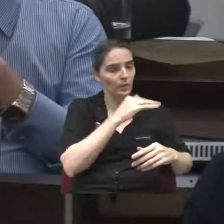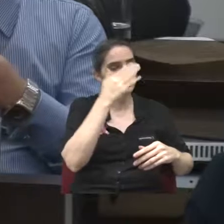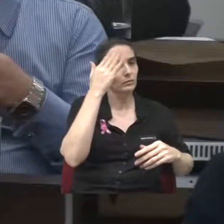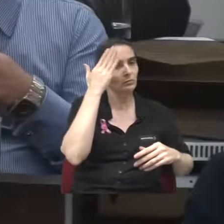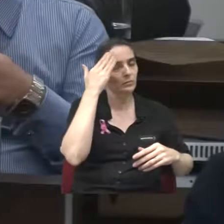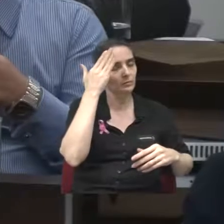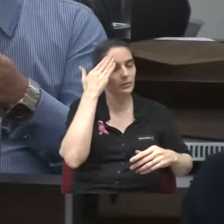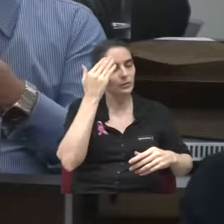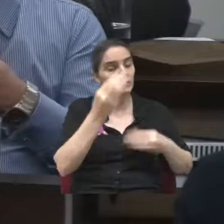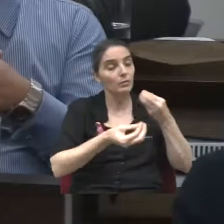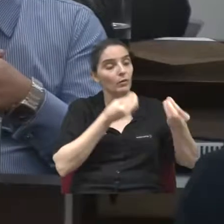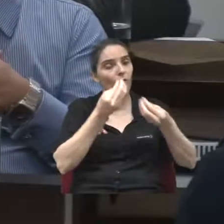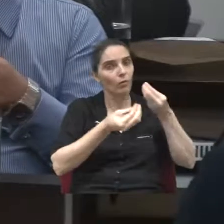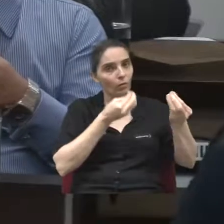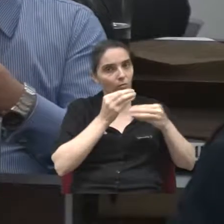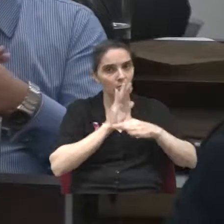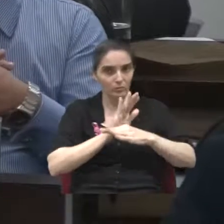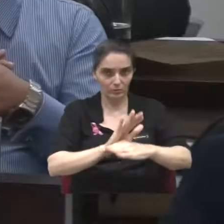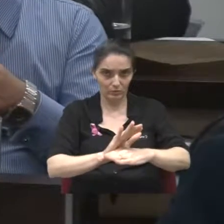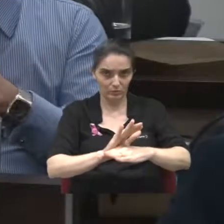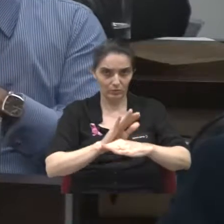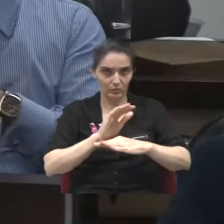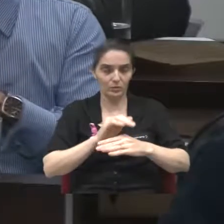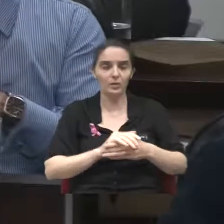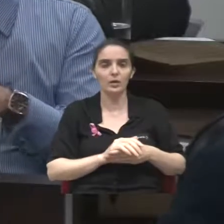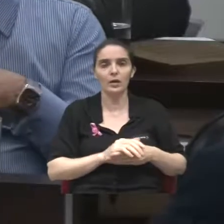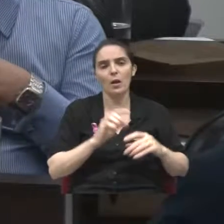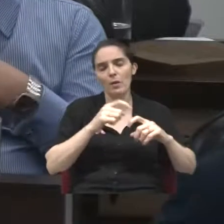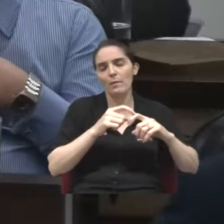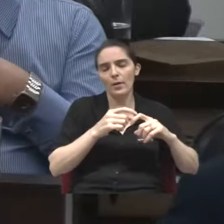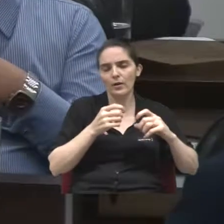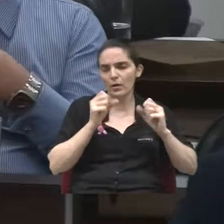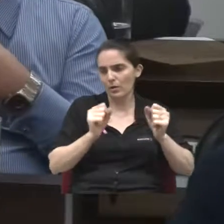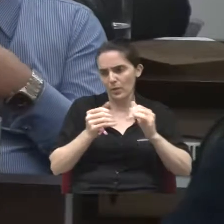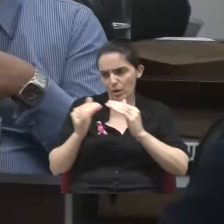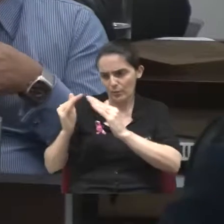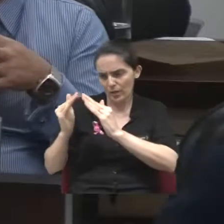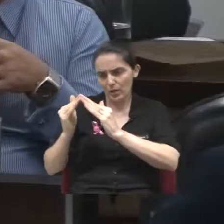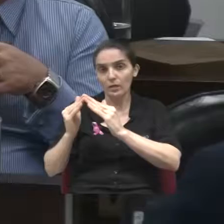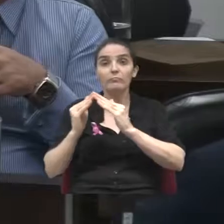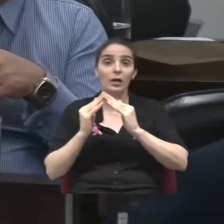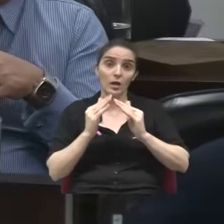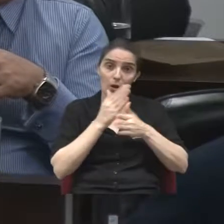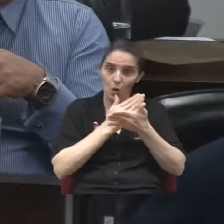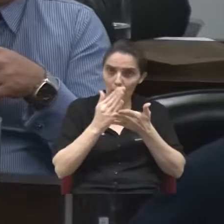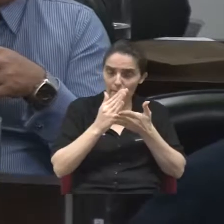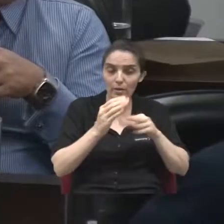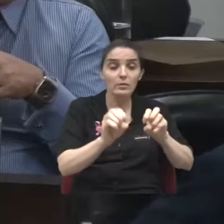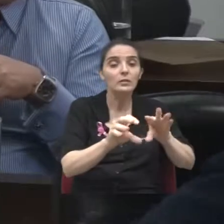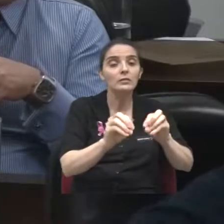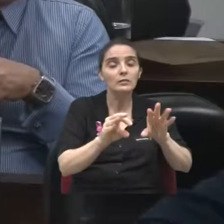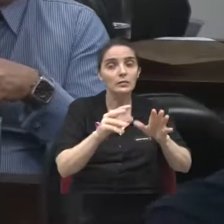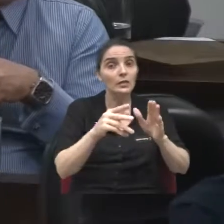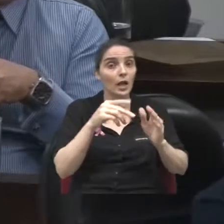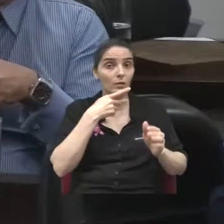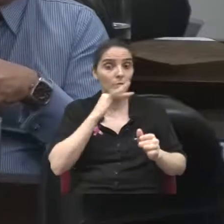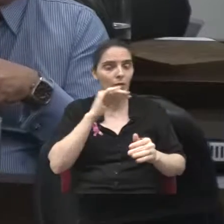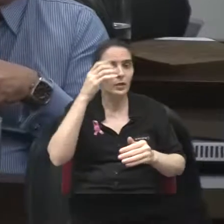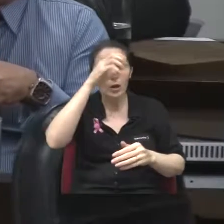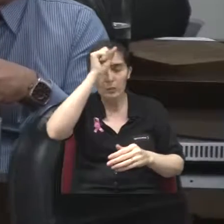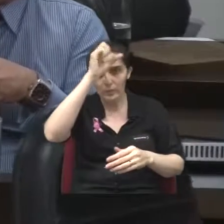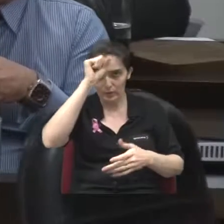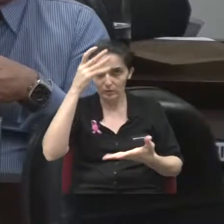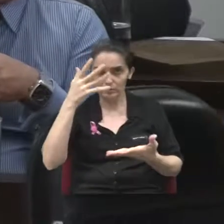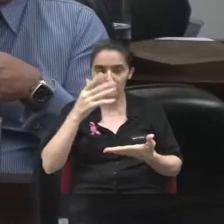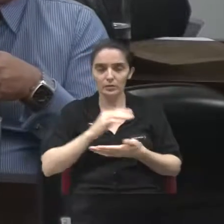treinamentos a partir da alta médica da criança. Aí eu falei, mas nós precisamos fazer alguma